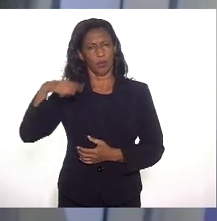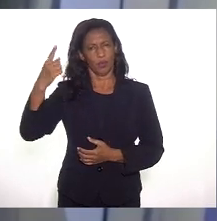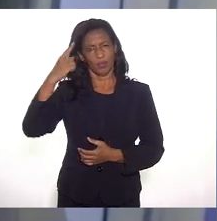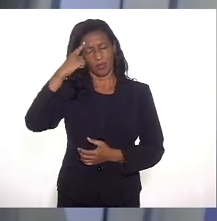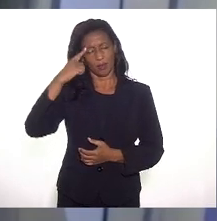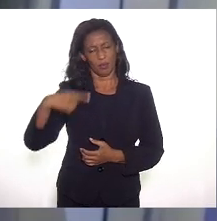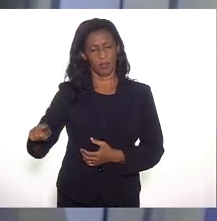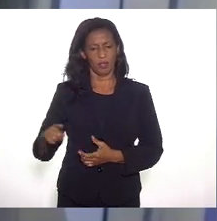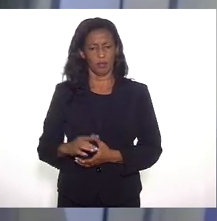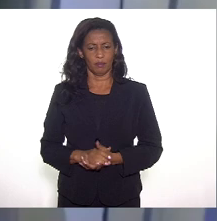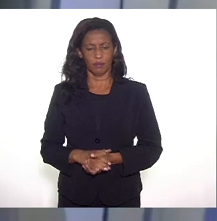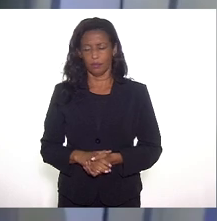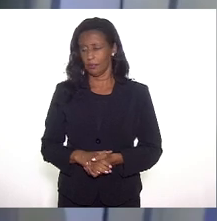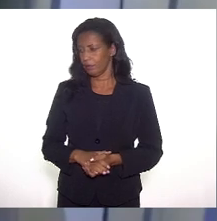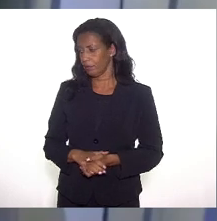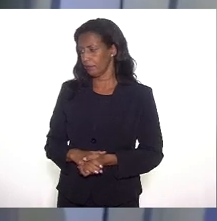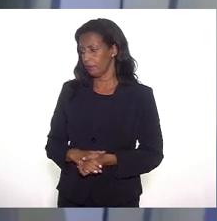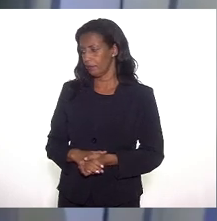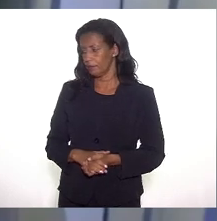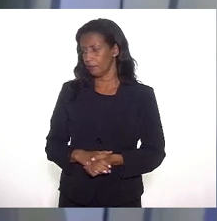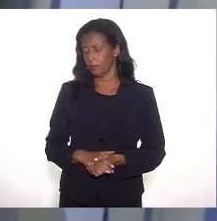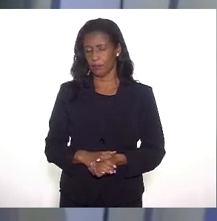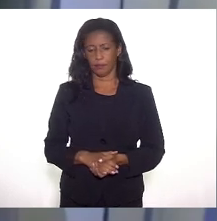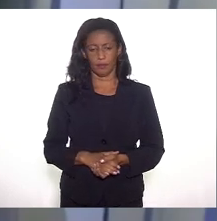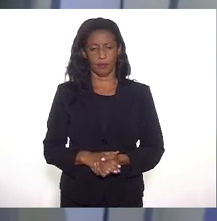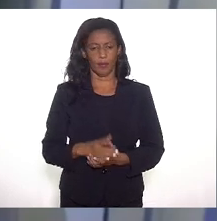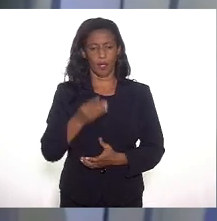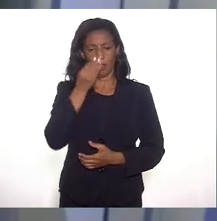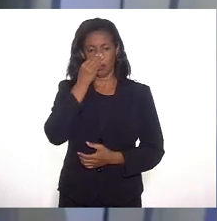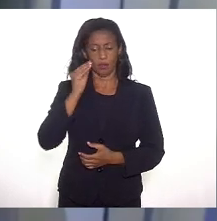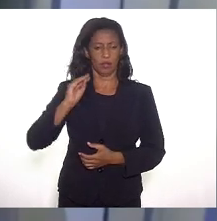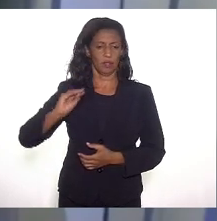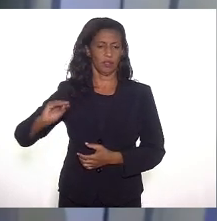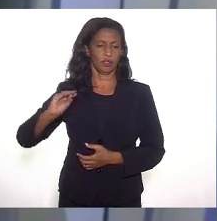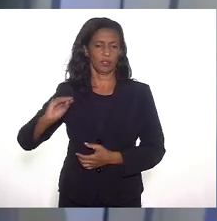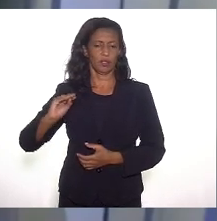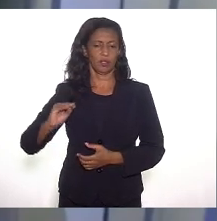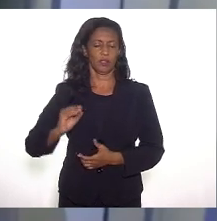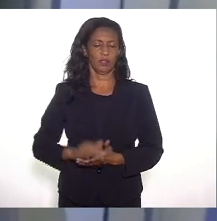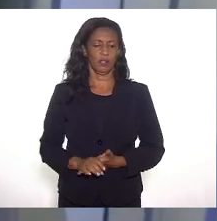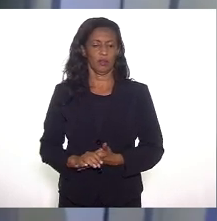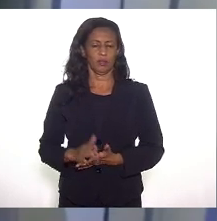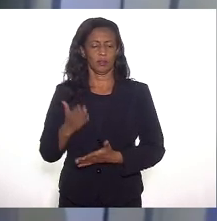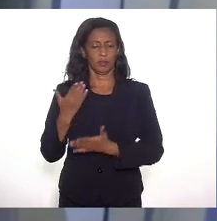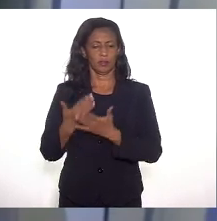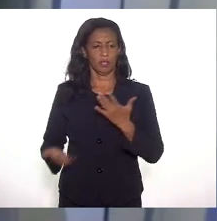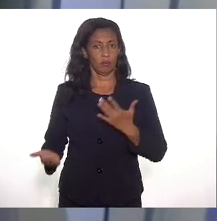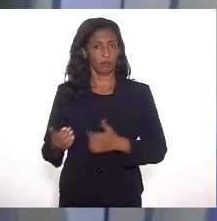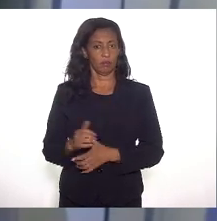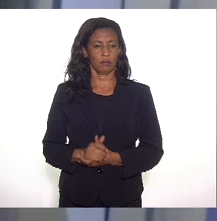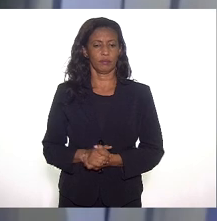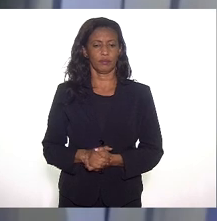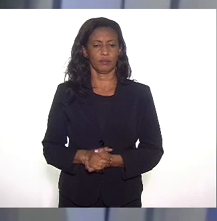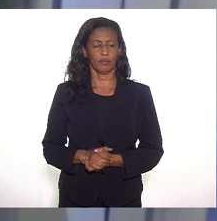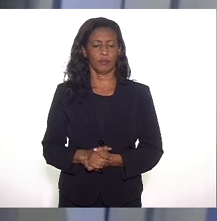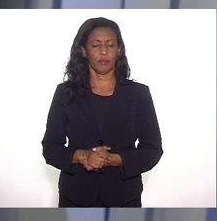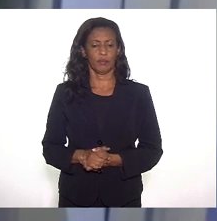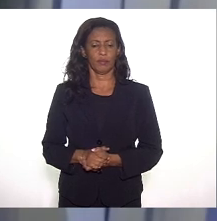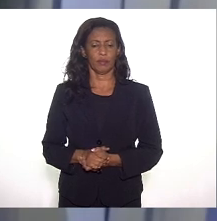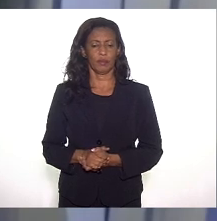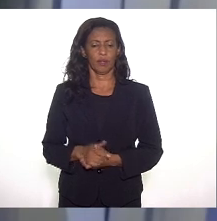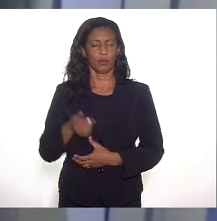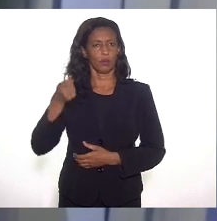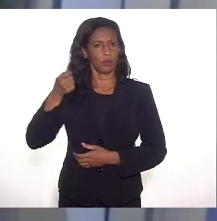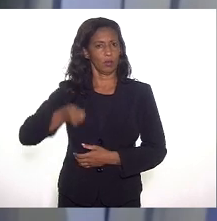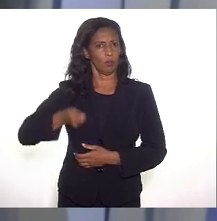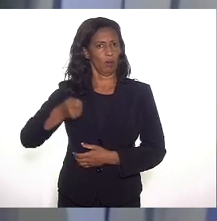vem, fazer menção a esta rejeição, a esta reprovação unânime por parte do Tribunal